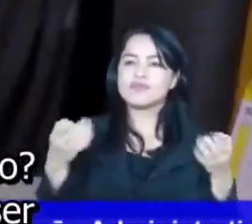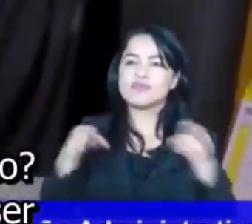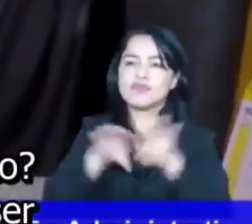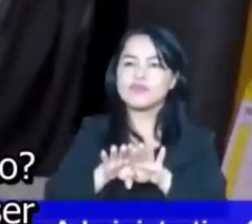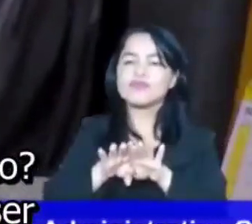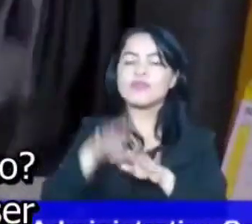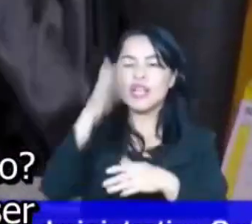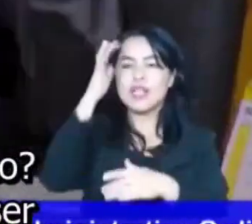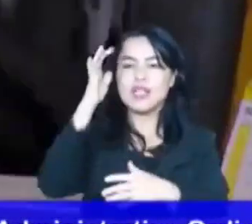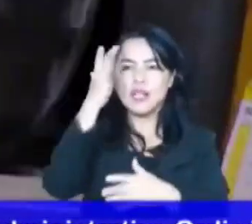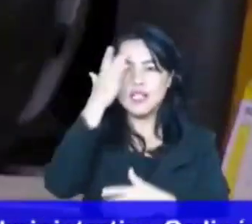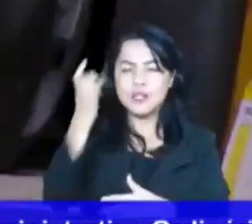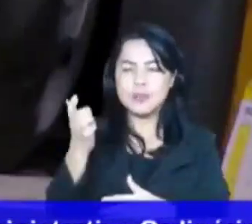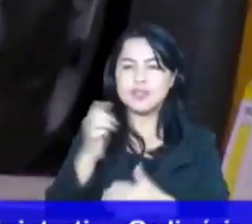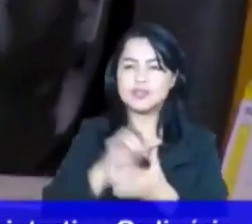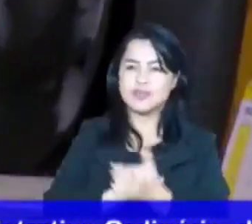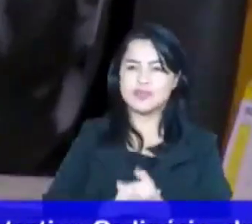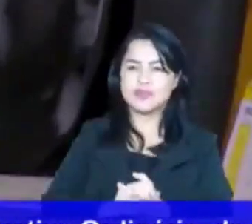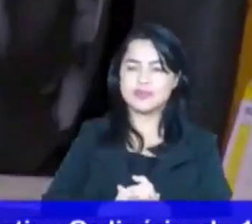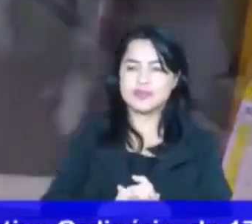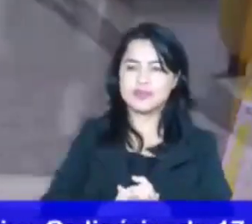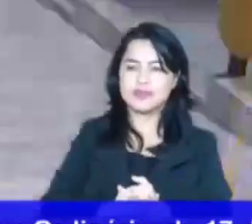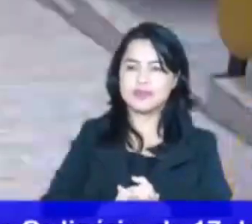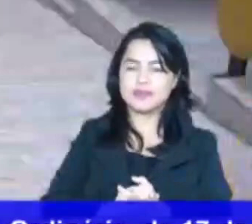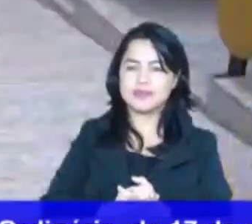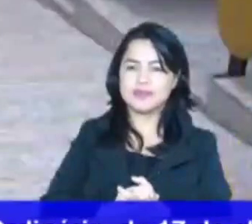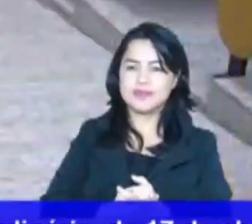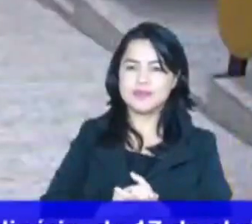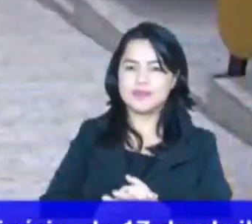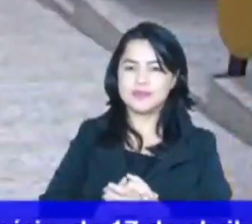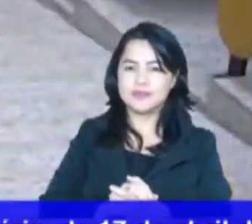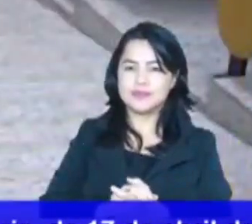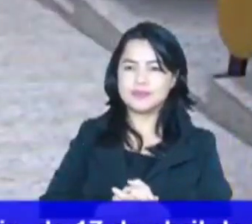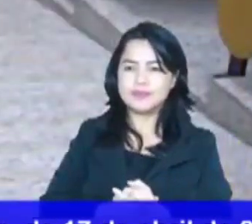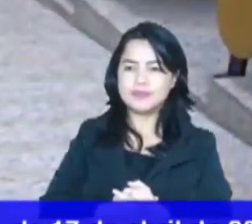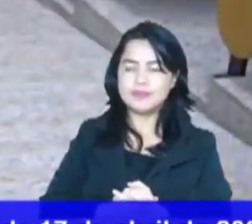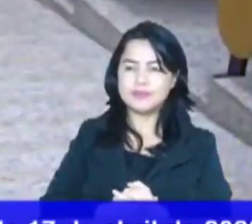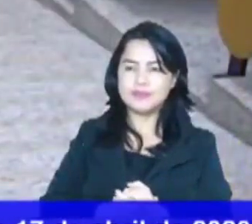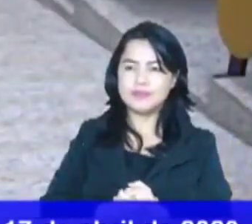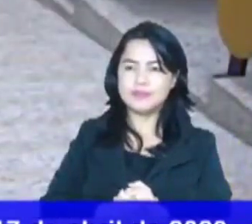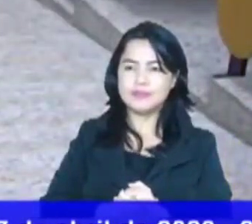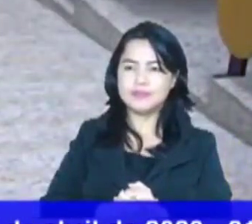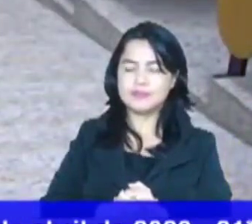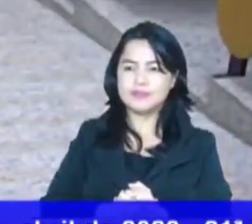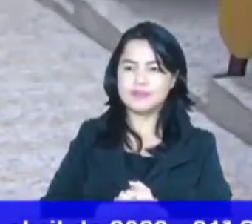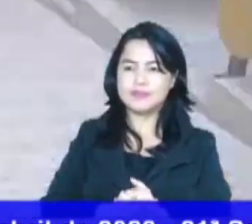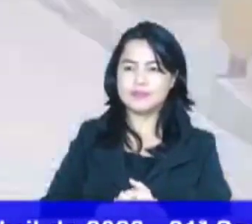até amanhã, se Deus quiser. Imagem ampla do plenário.